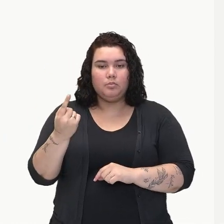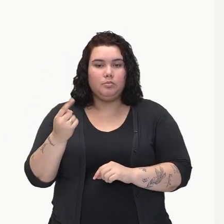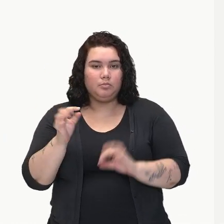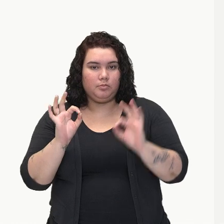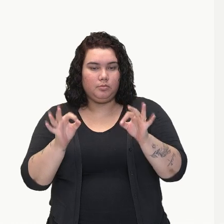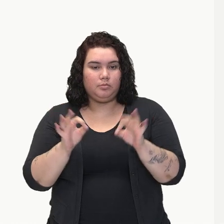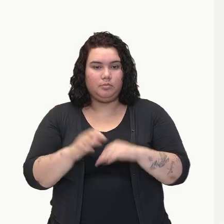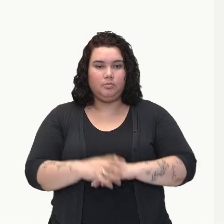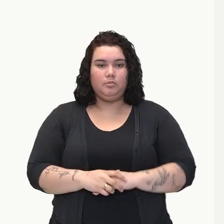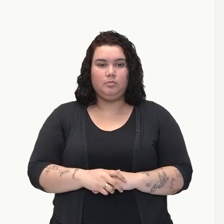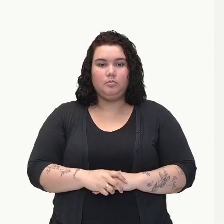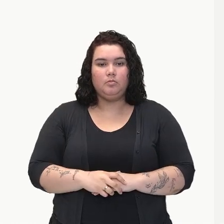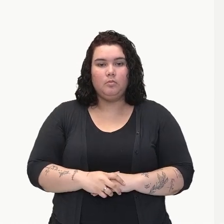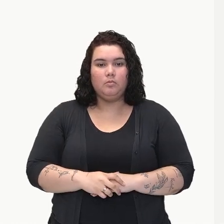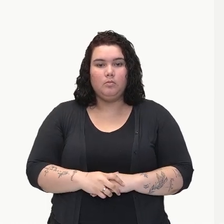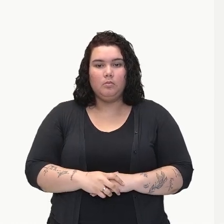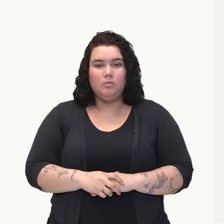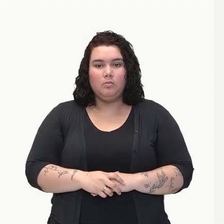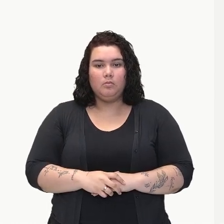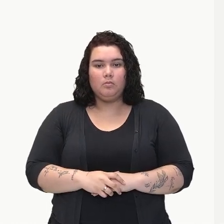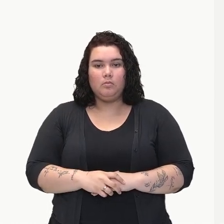só por um.